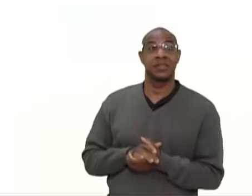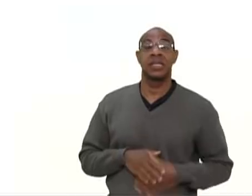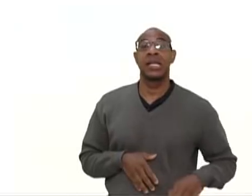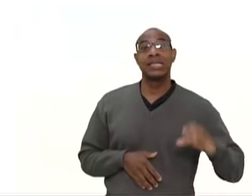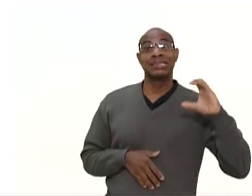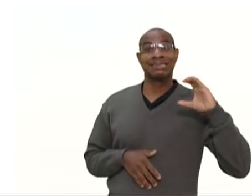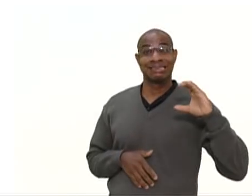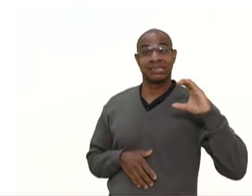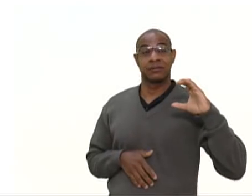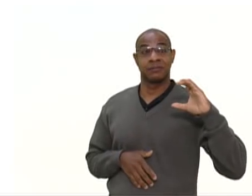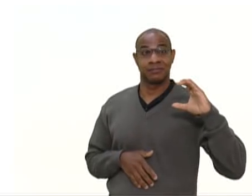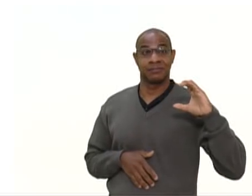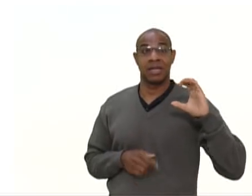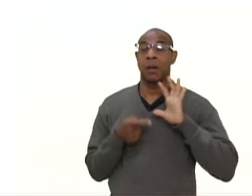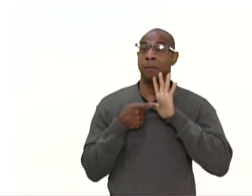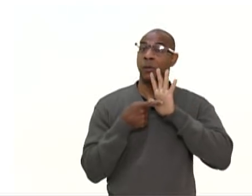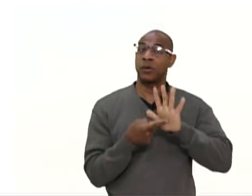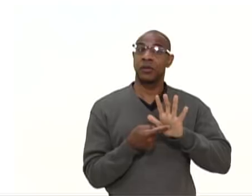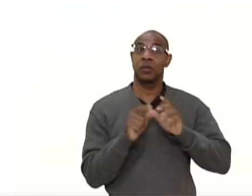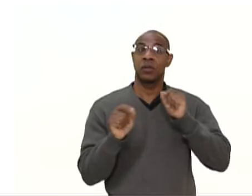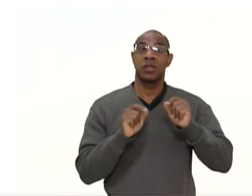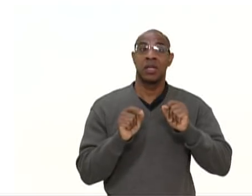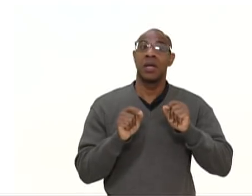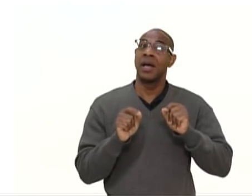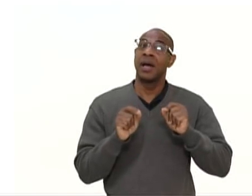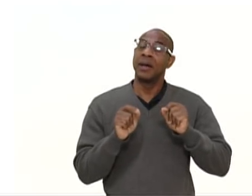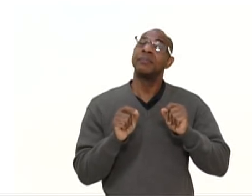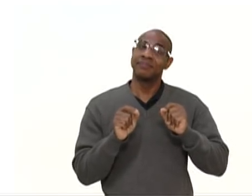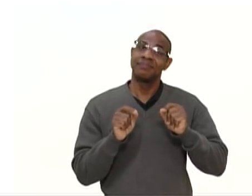Letra C. Apresentar um ponto